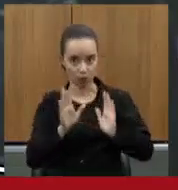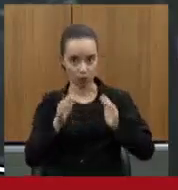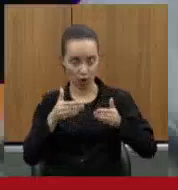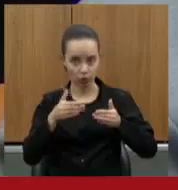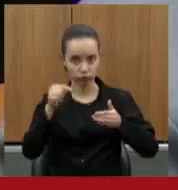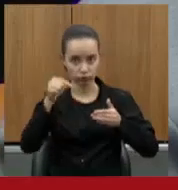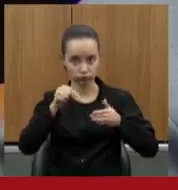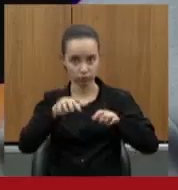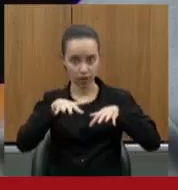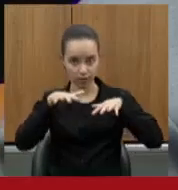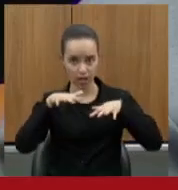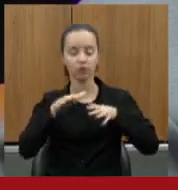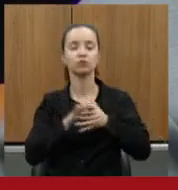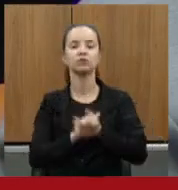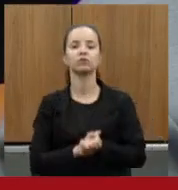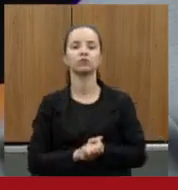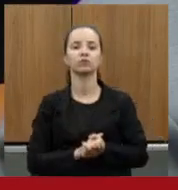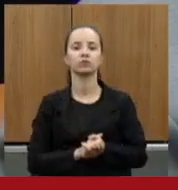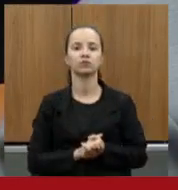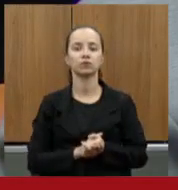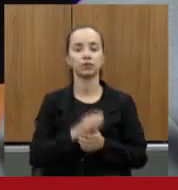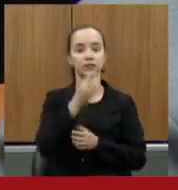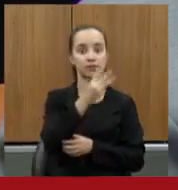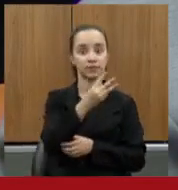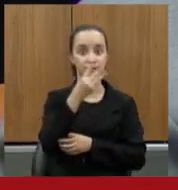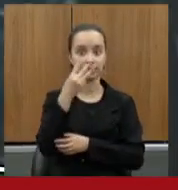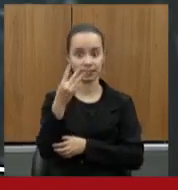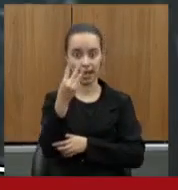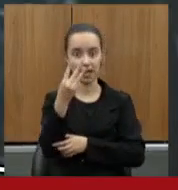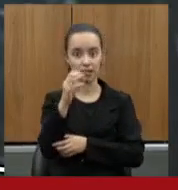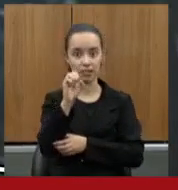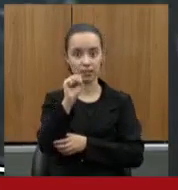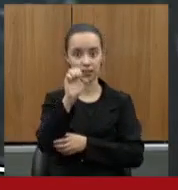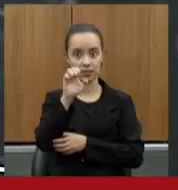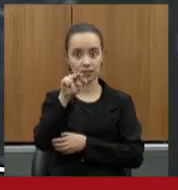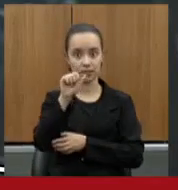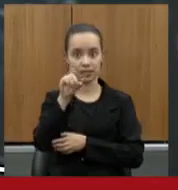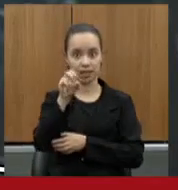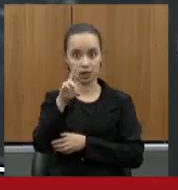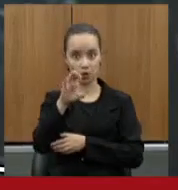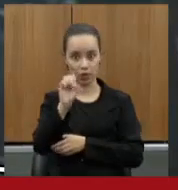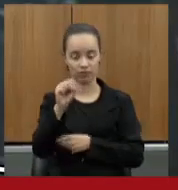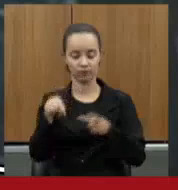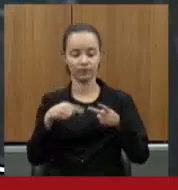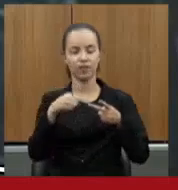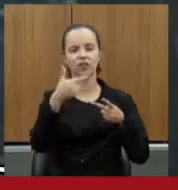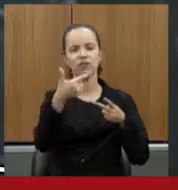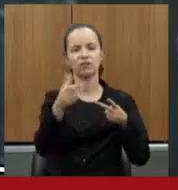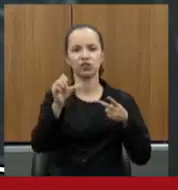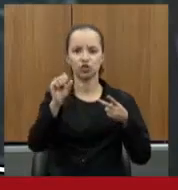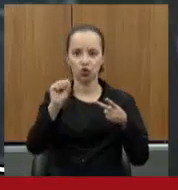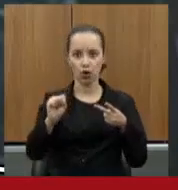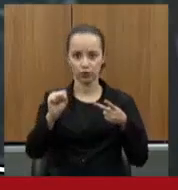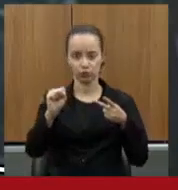plenário, saíram 33 senadores, 28 ministros de